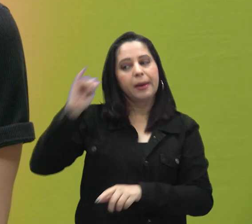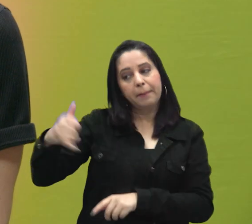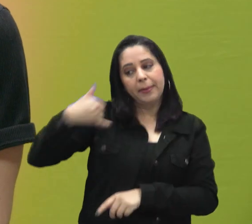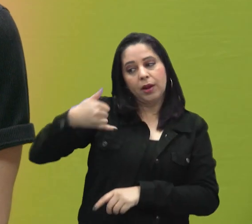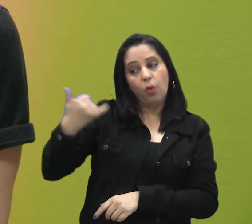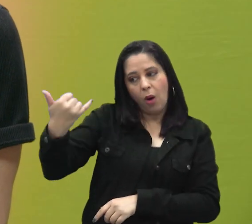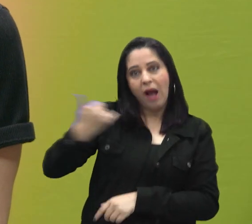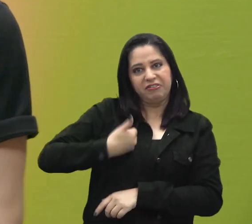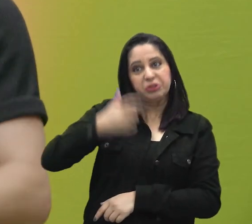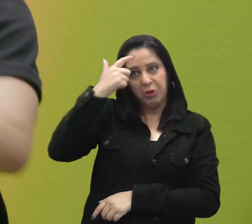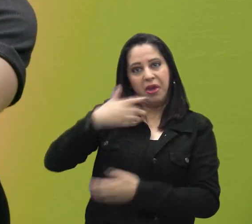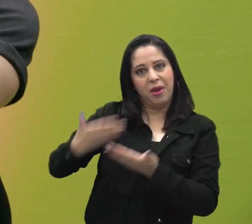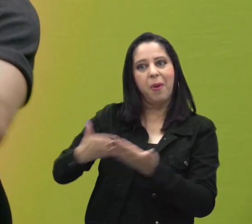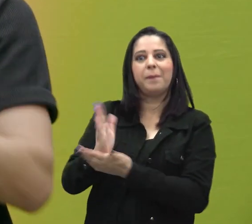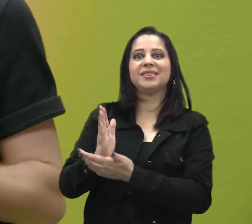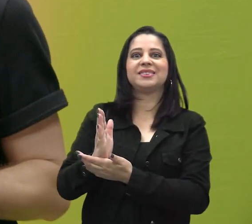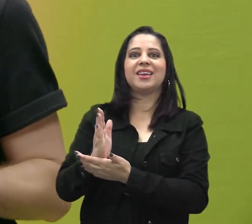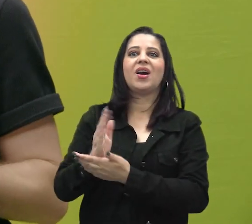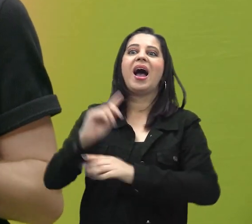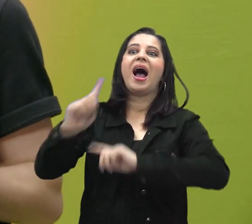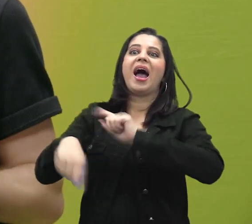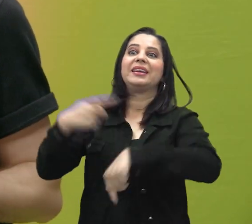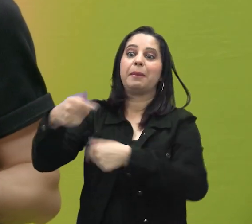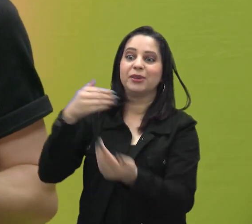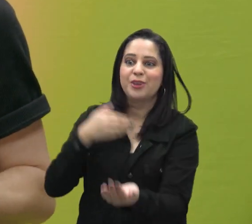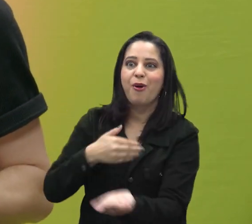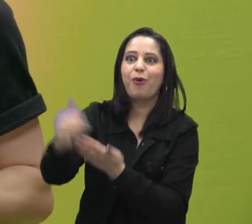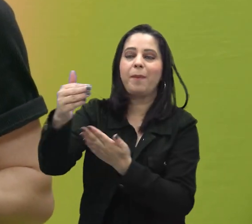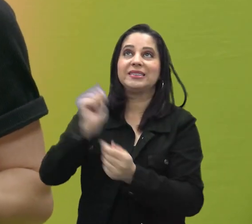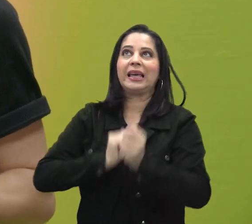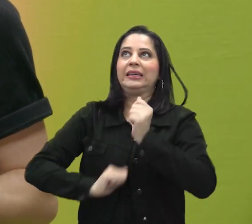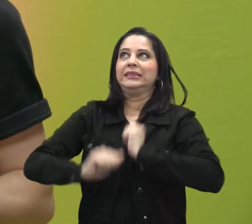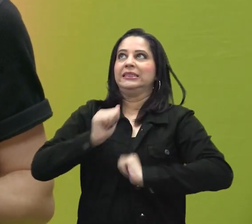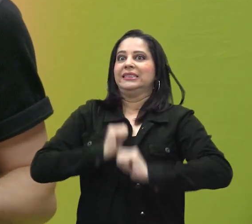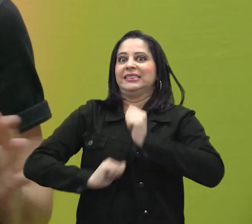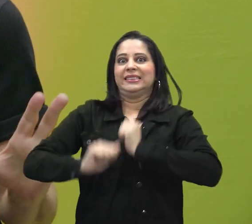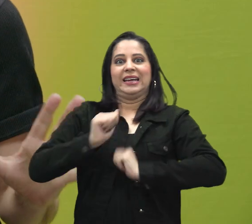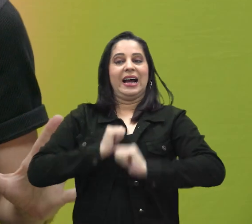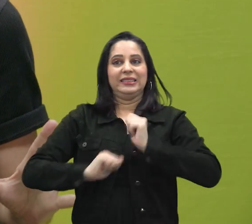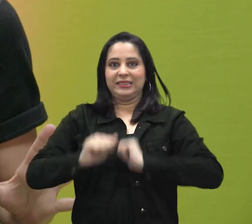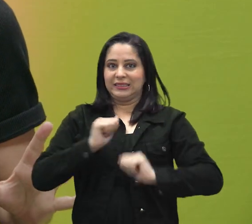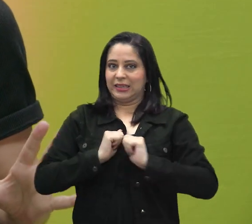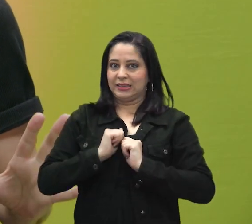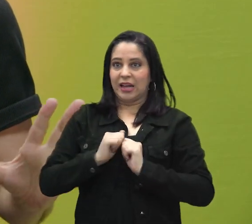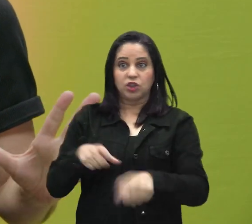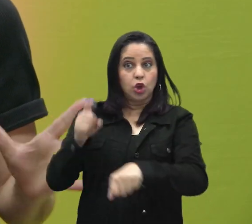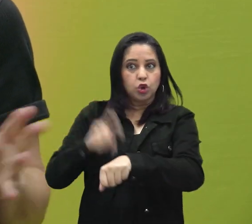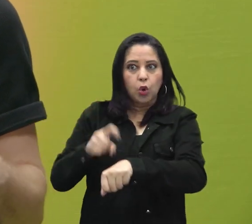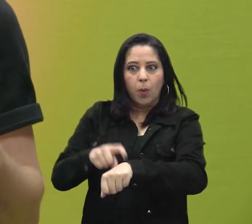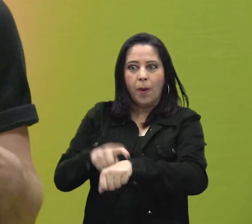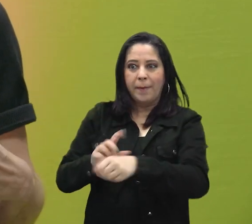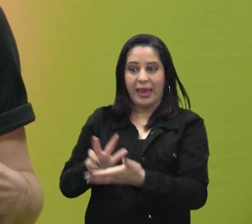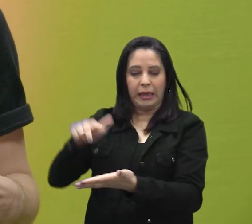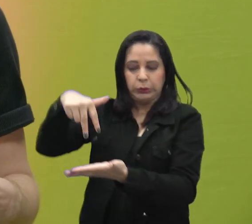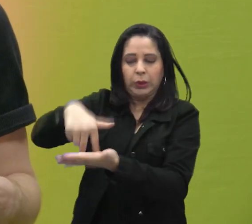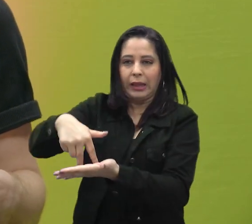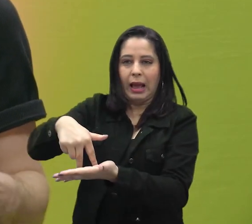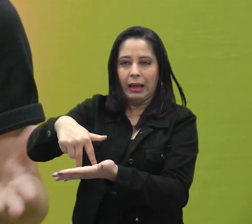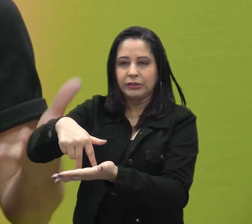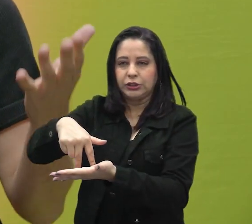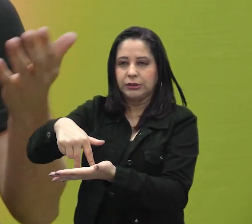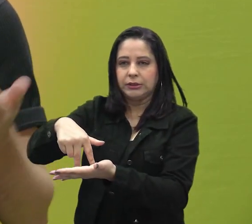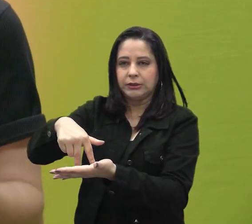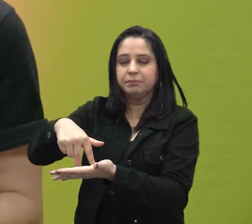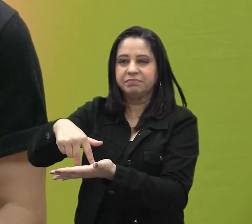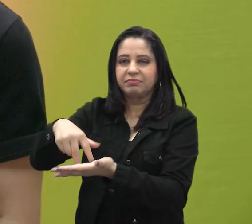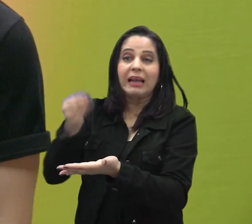tinha passado no teste, daí sim, foi instalado ansiedade. No teste eu não tive essa coisa de preocupação.